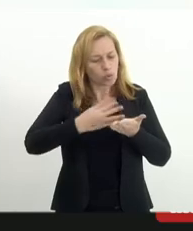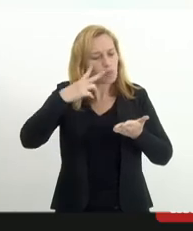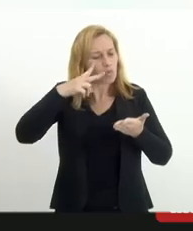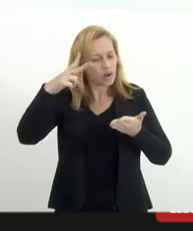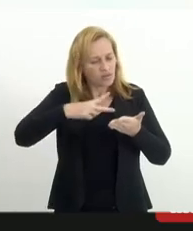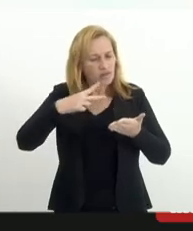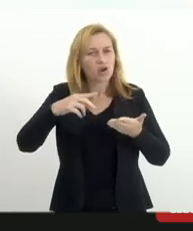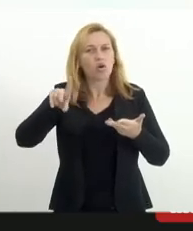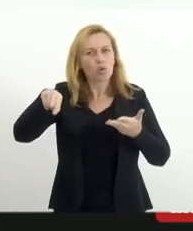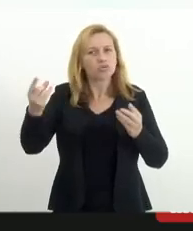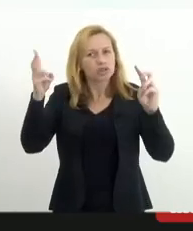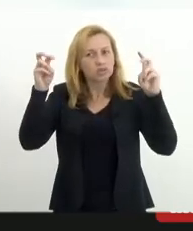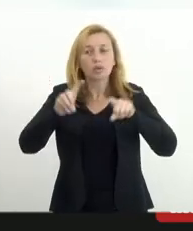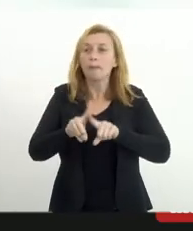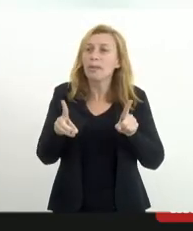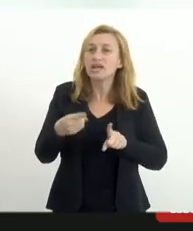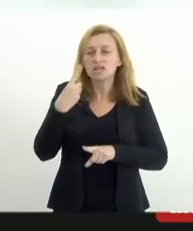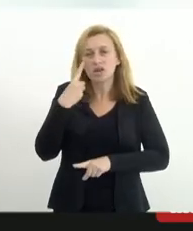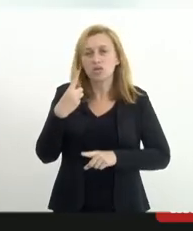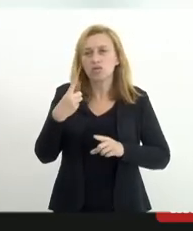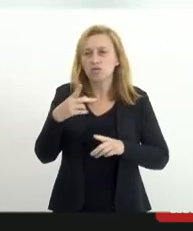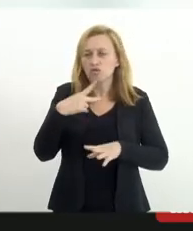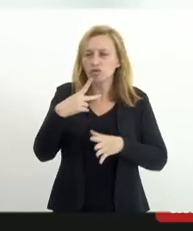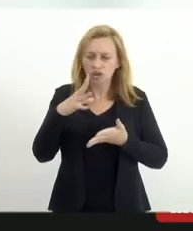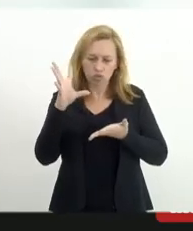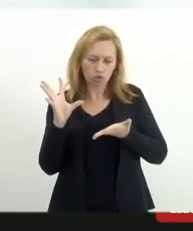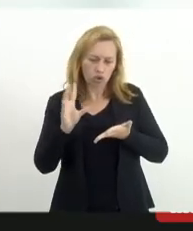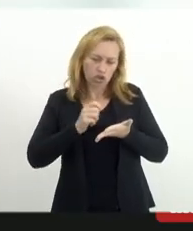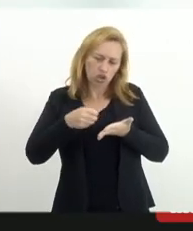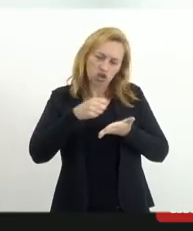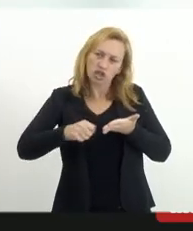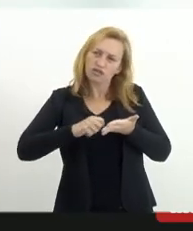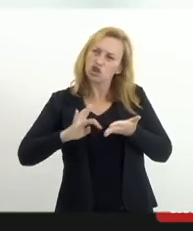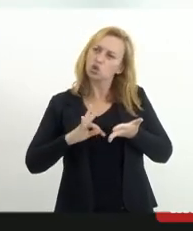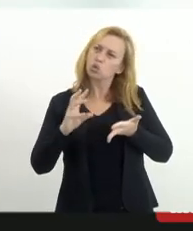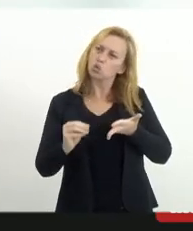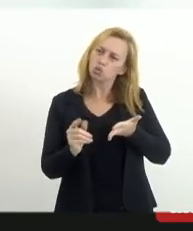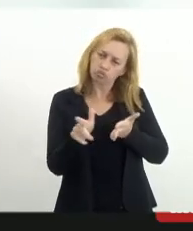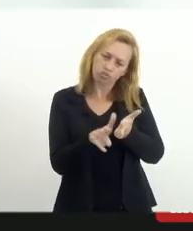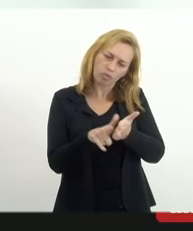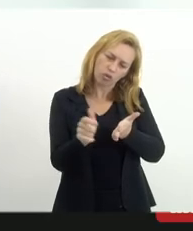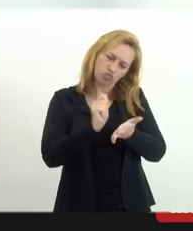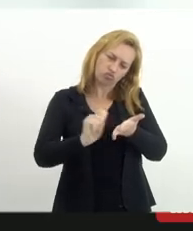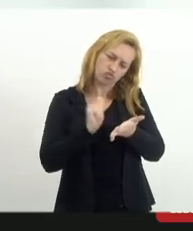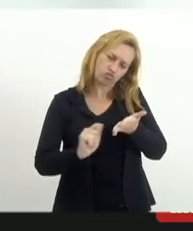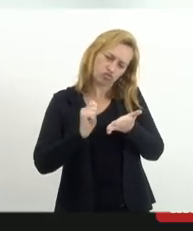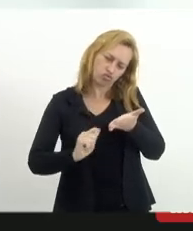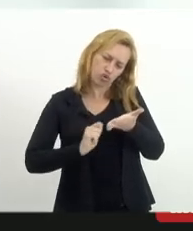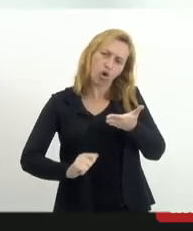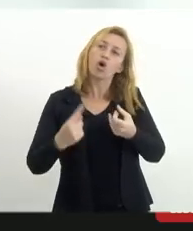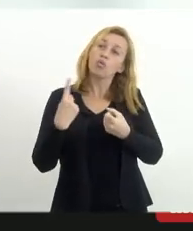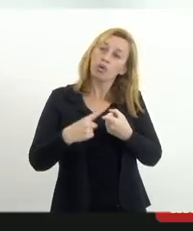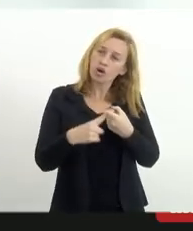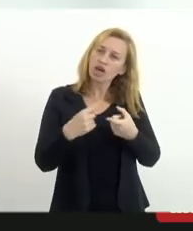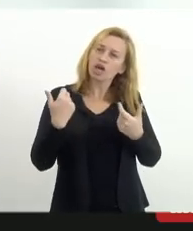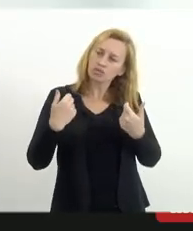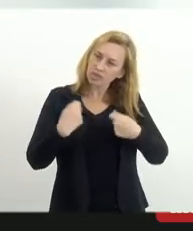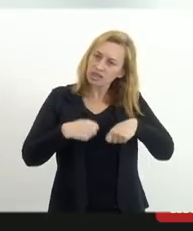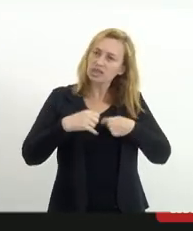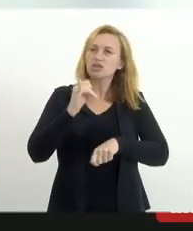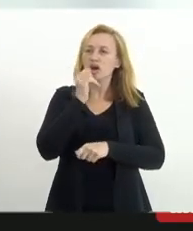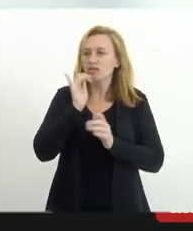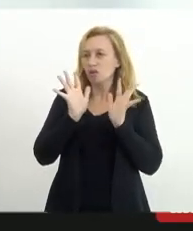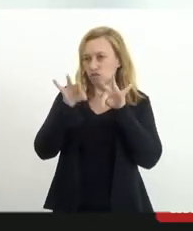Com outras questões. Mas eu botei isso tudo no papel, porque eu preciso, para o